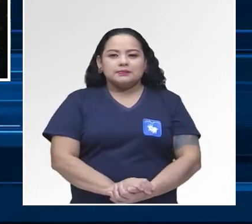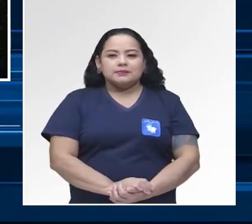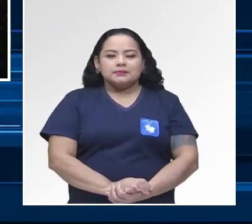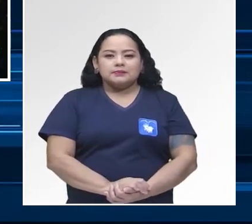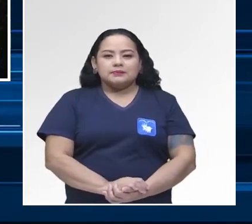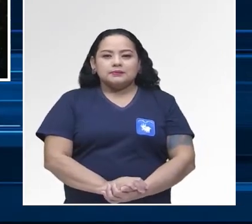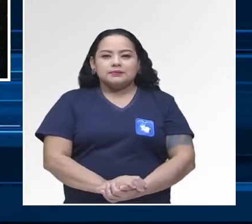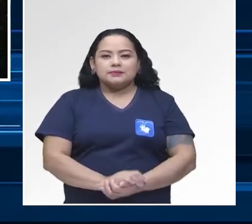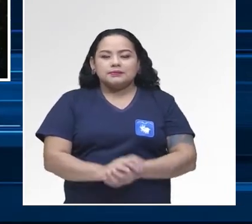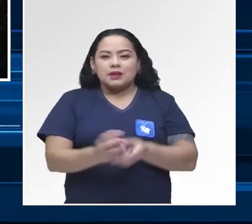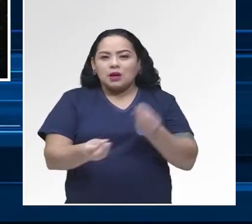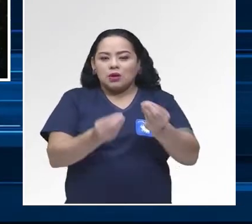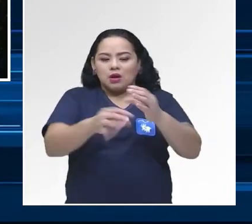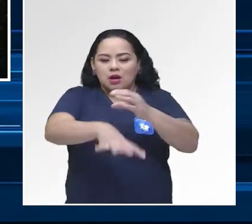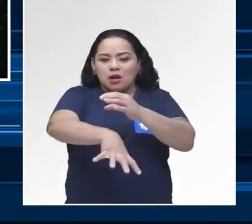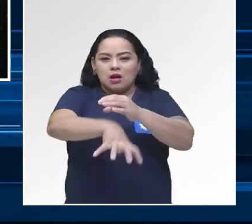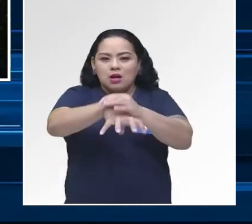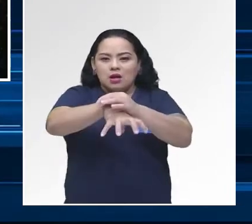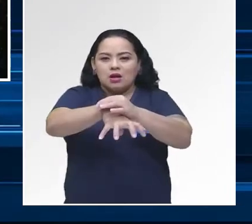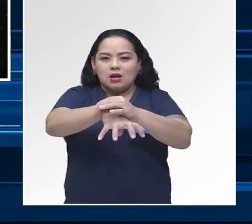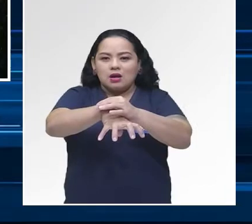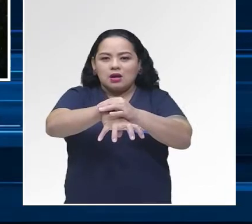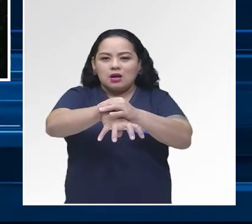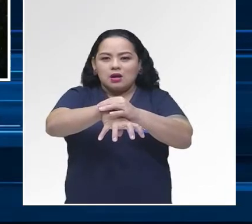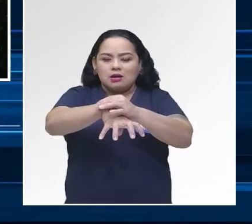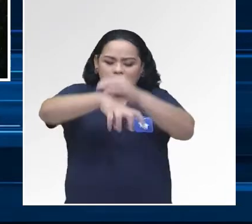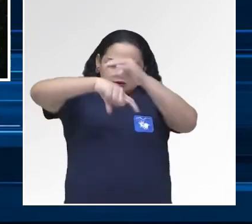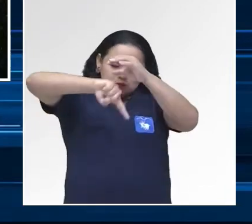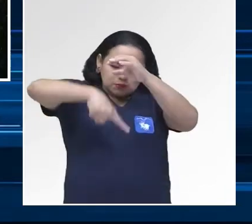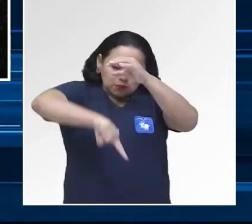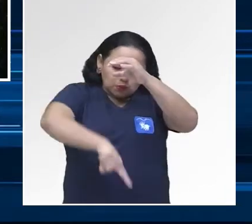São raízes, né? Raízes profundas.